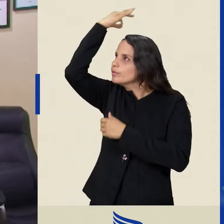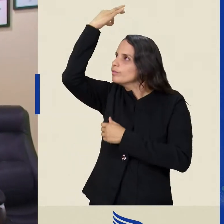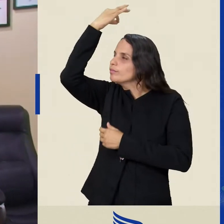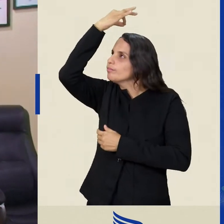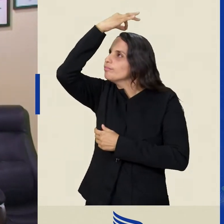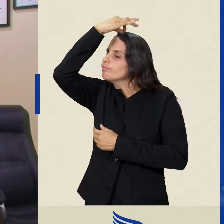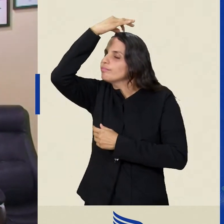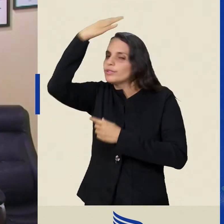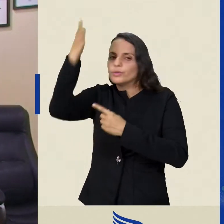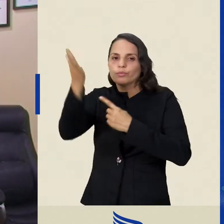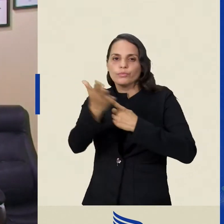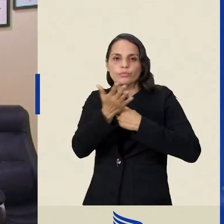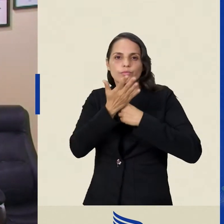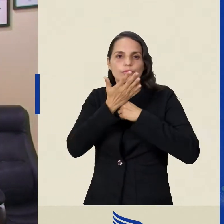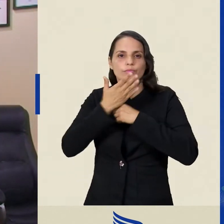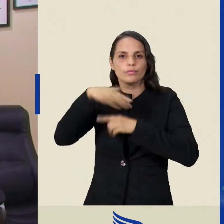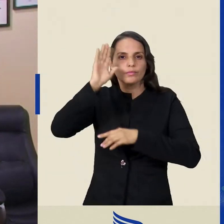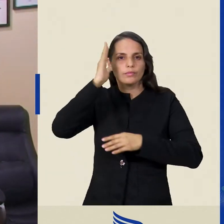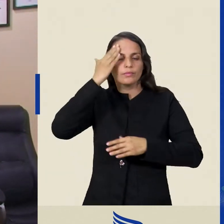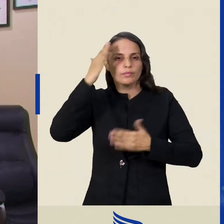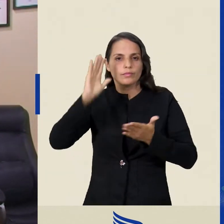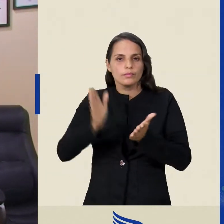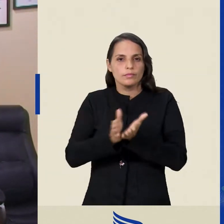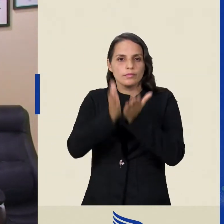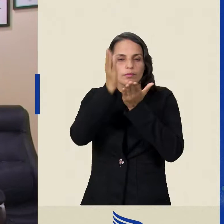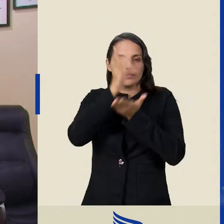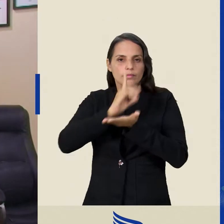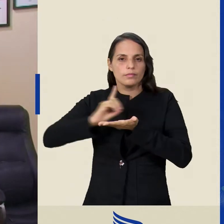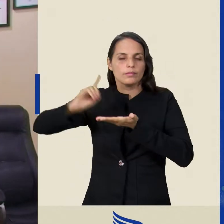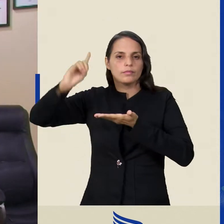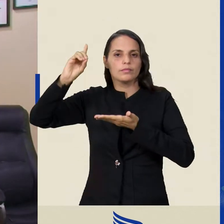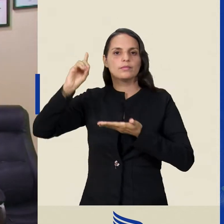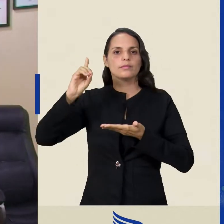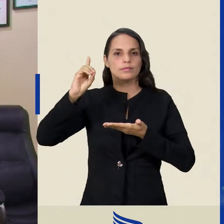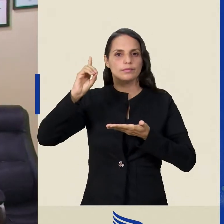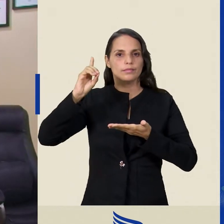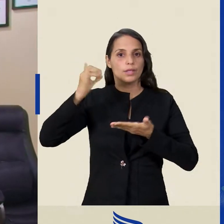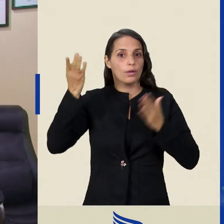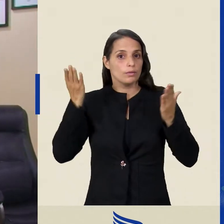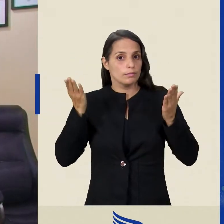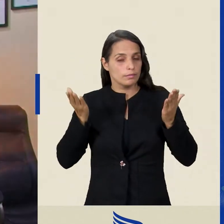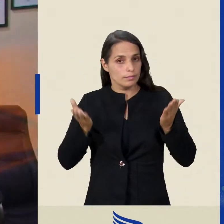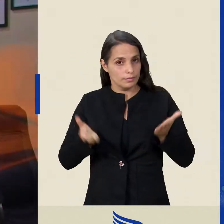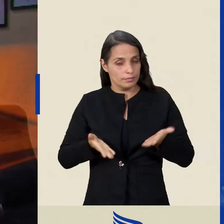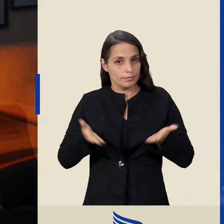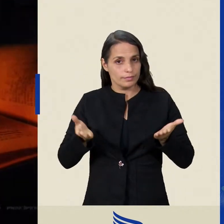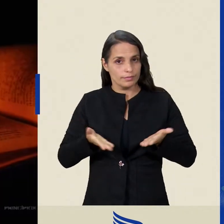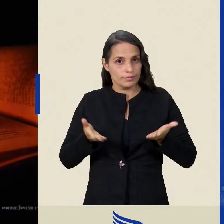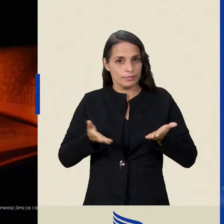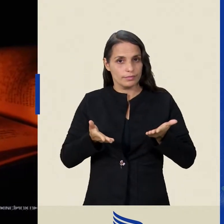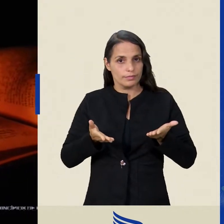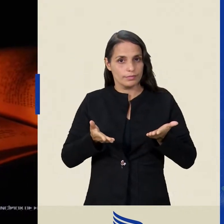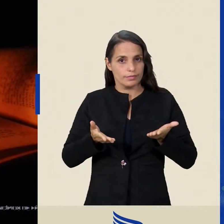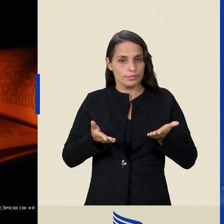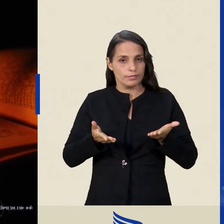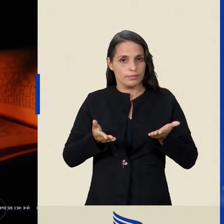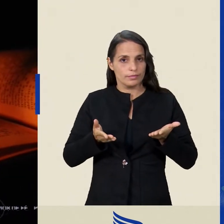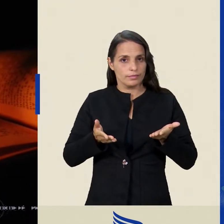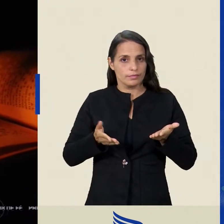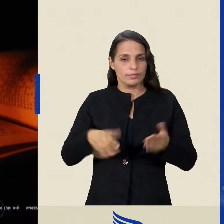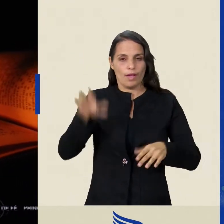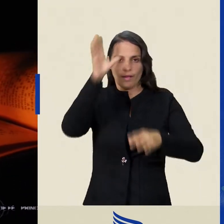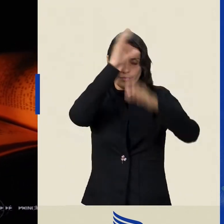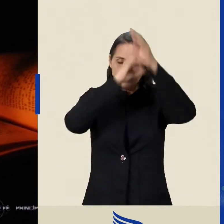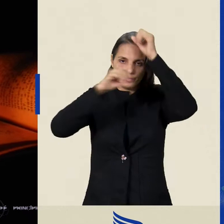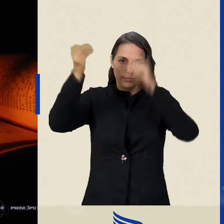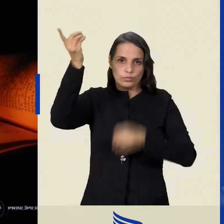nos auxilie na compreensão da sua Santa Palavra. Hoje apresentaremos o dom